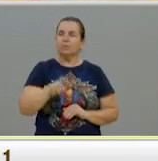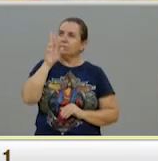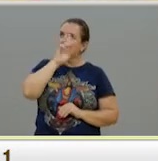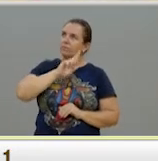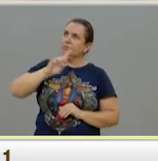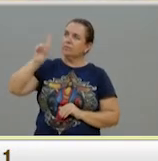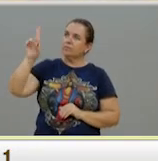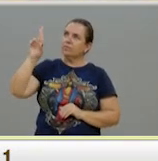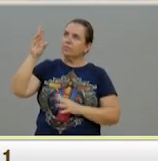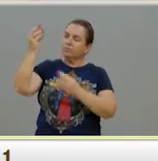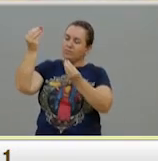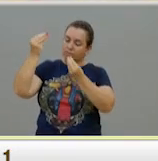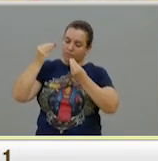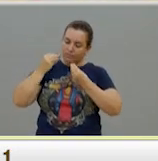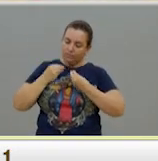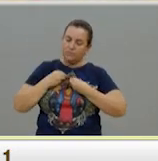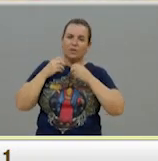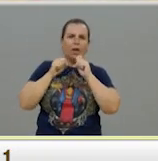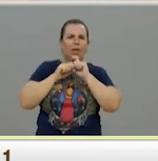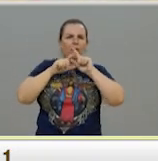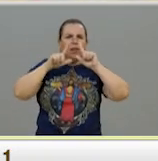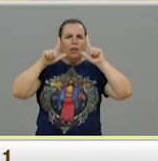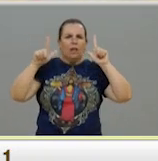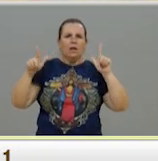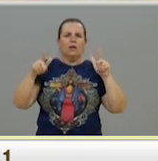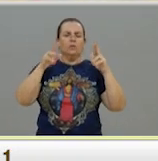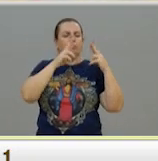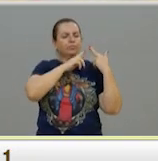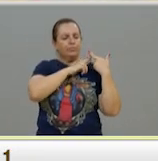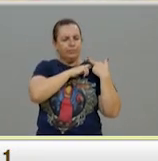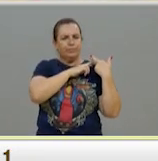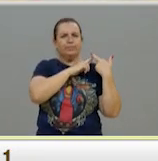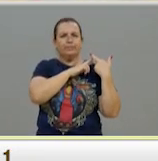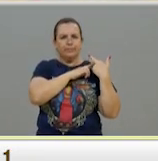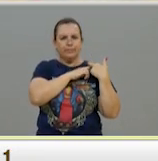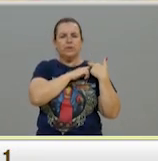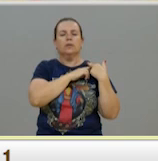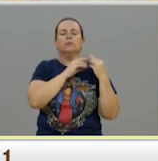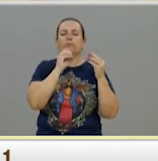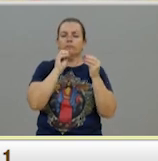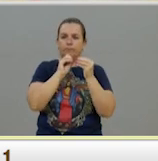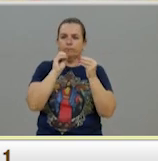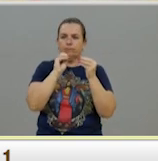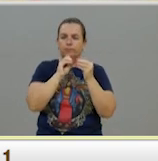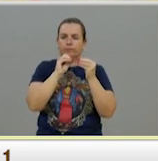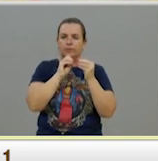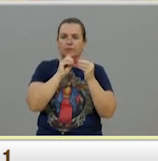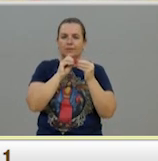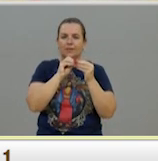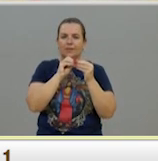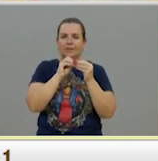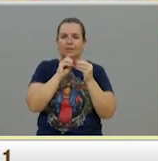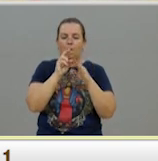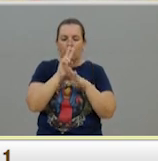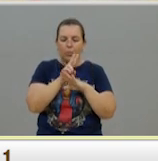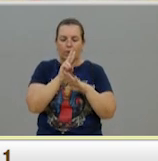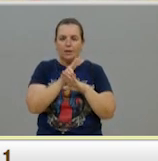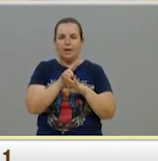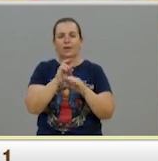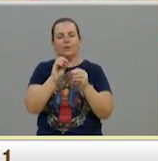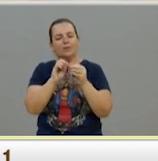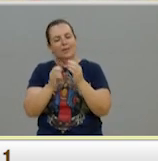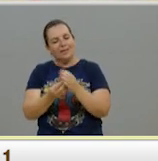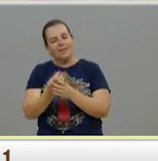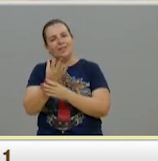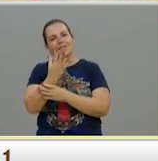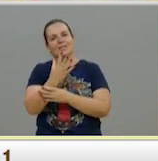Senhor, dai-nos a clareza da responsabilidade de colaborar com a criação, cuidando de